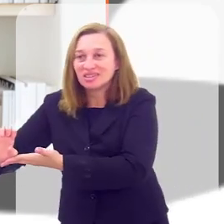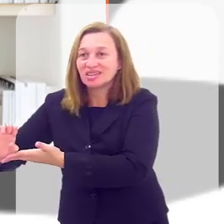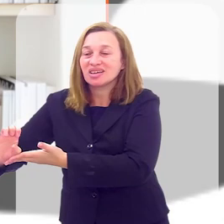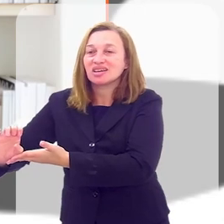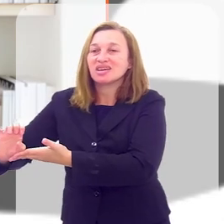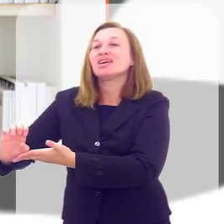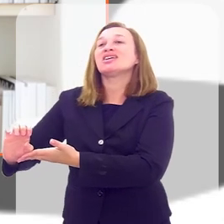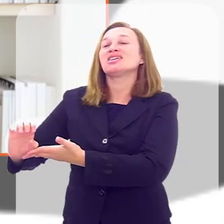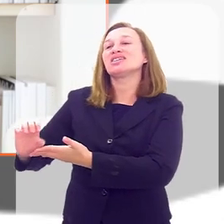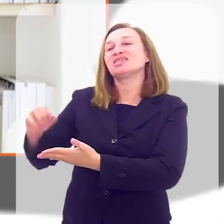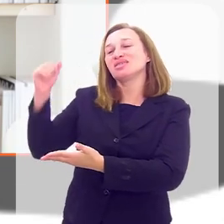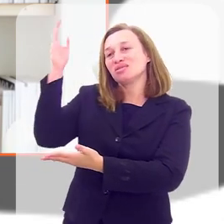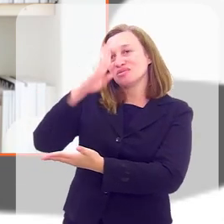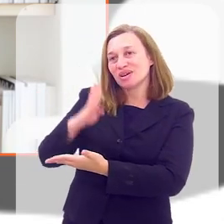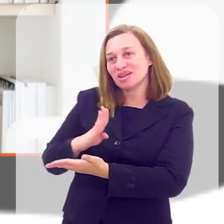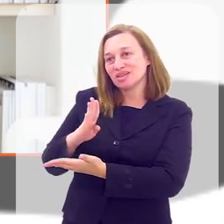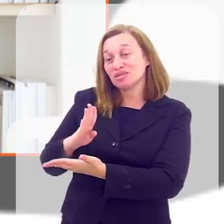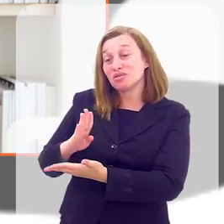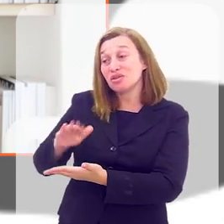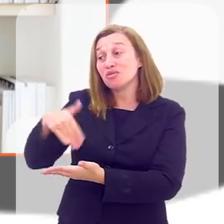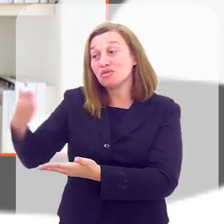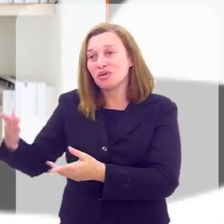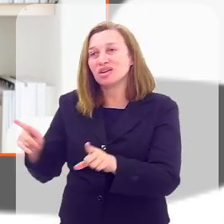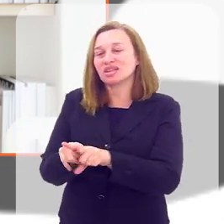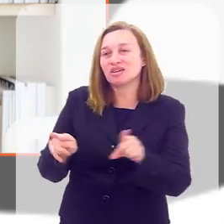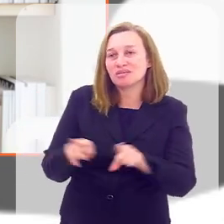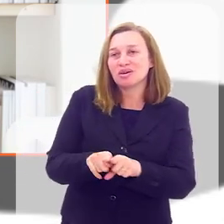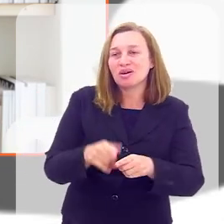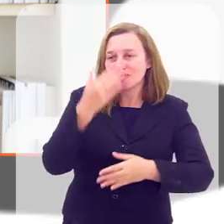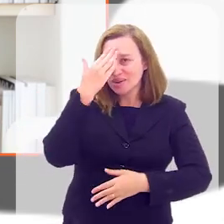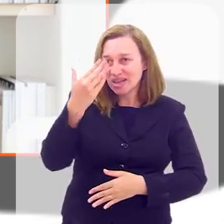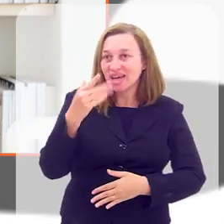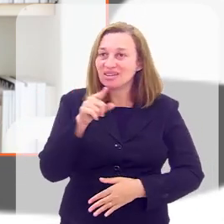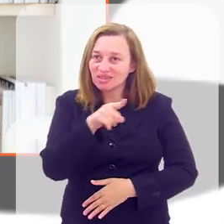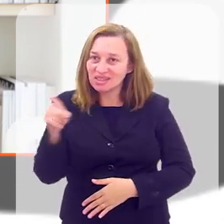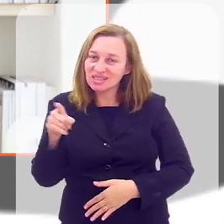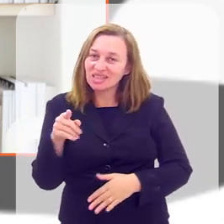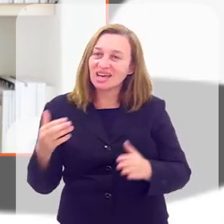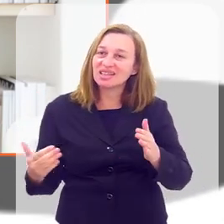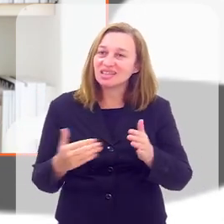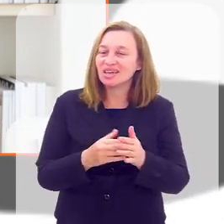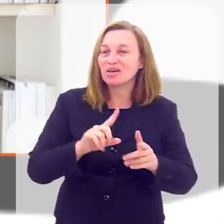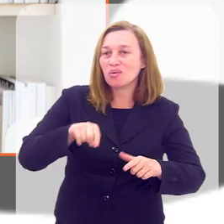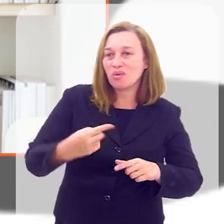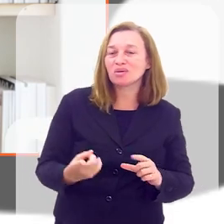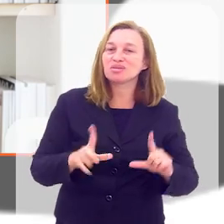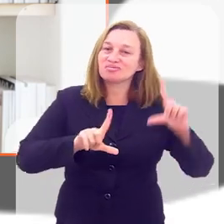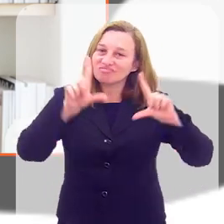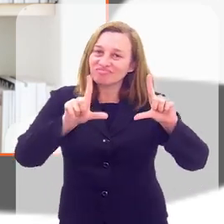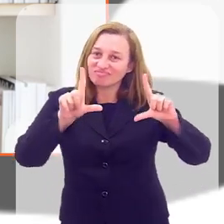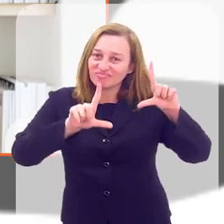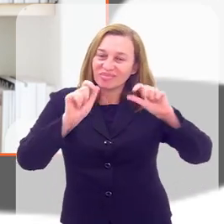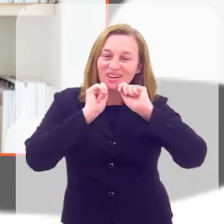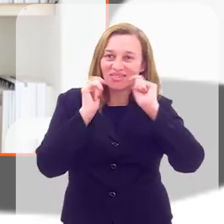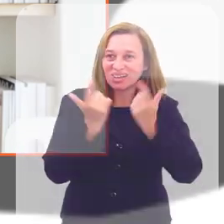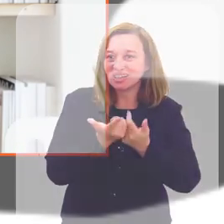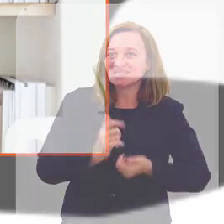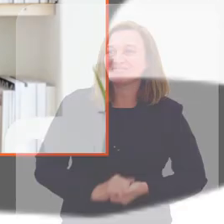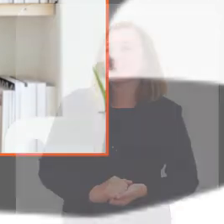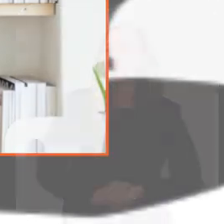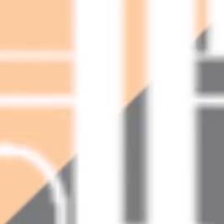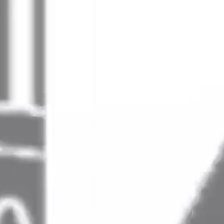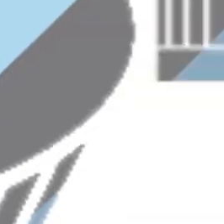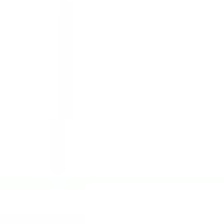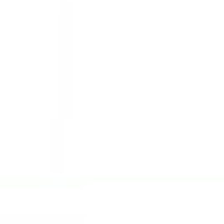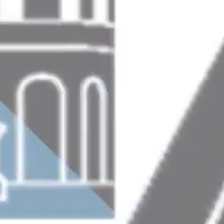estarem exportando o normal do Brasil muito obrigada Beto Luciano Antônio é você que nos acompanha até agora e até o próximo